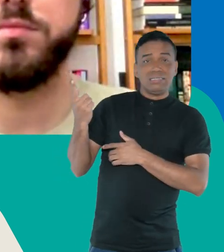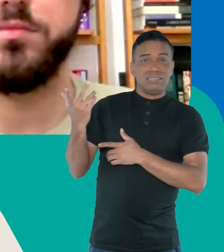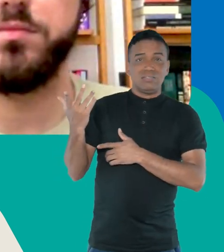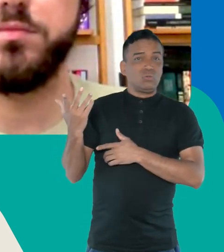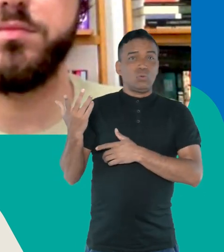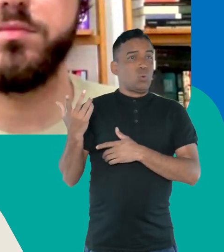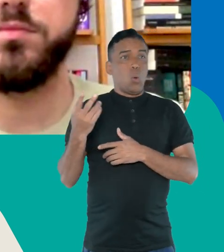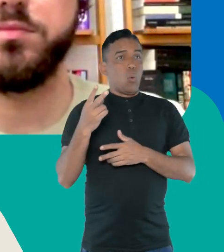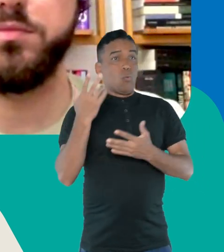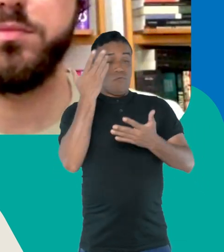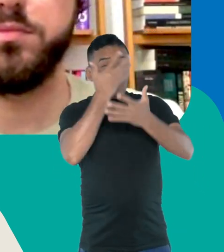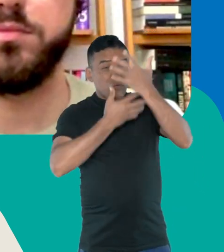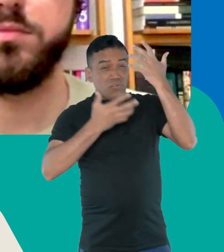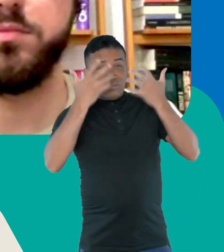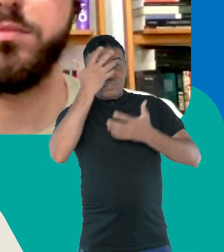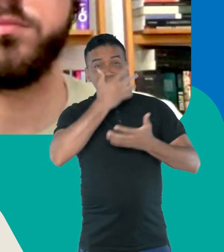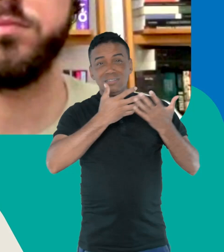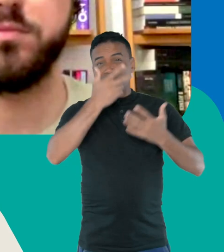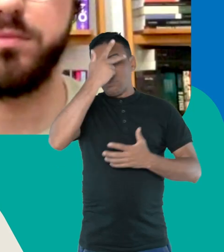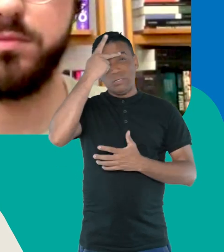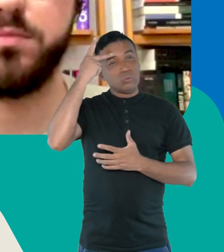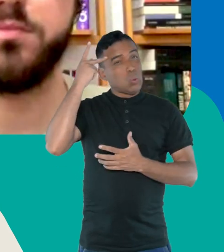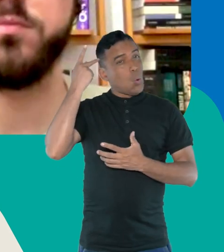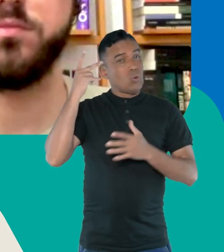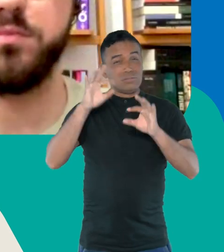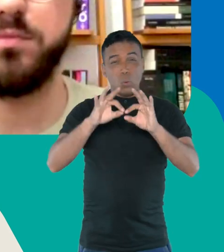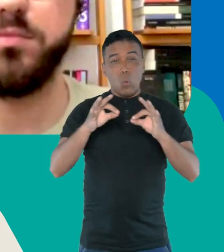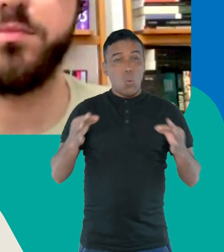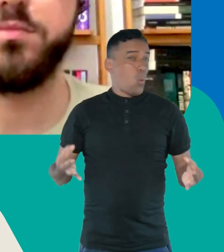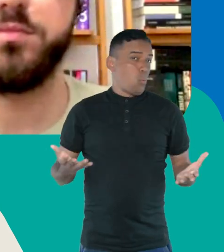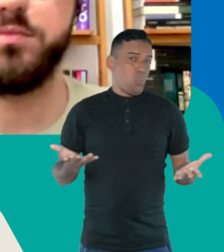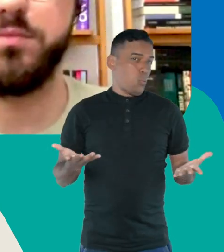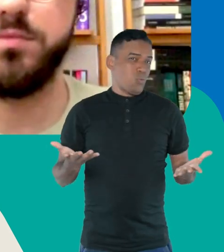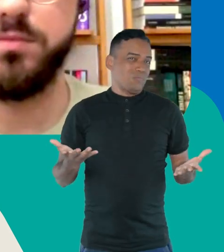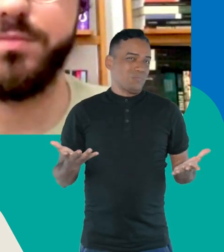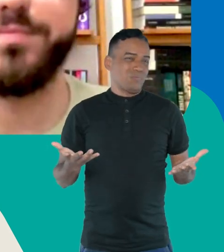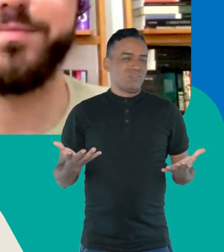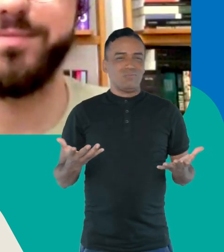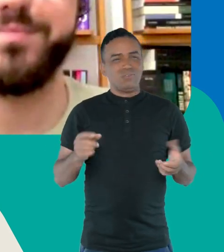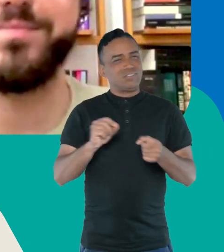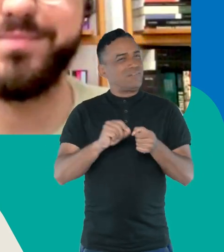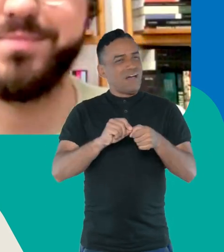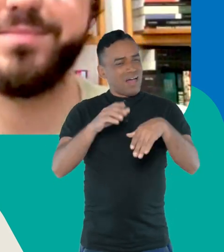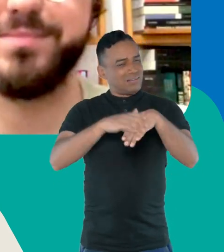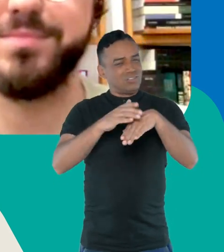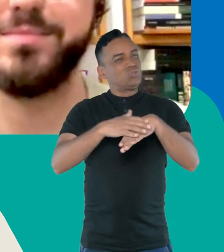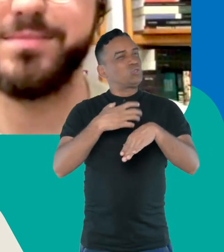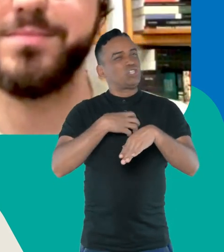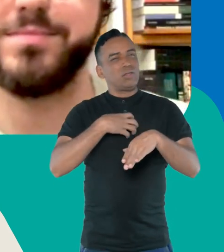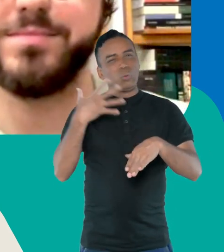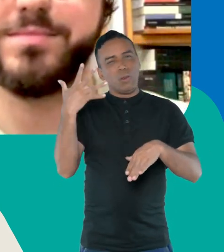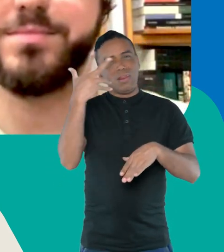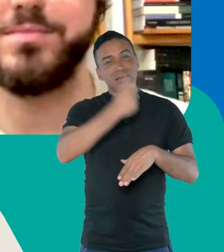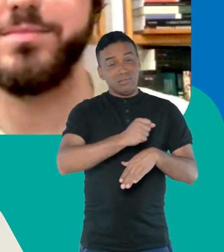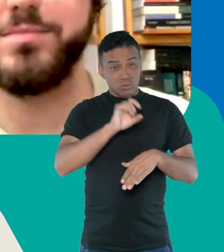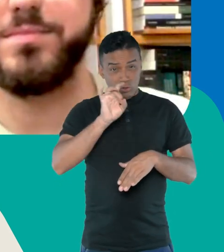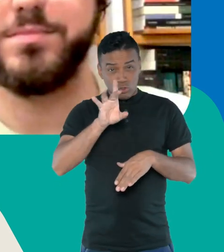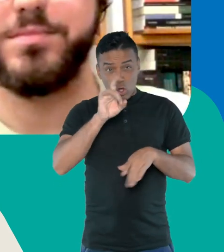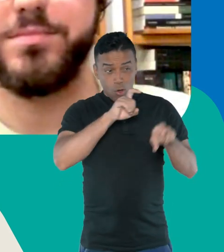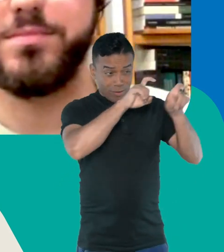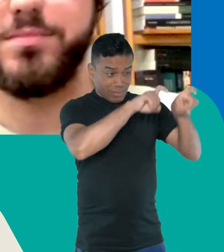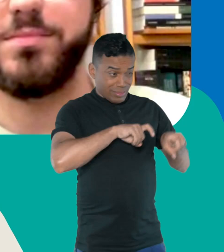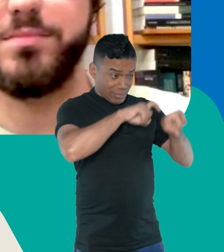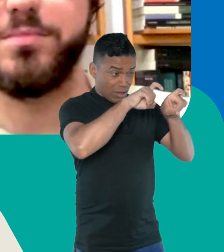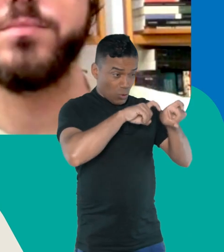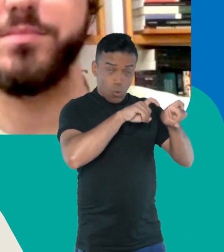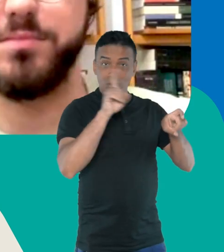invisível, com os sujeitos comuns, e você faz isso lindamente, não só no interior, mas em Belo Horizonte,